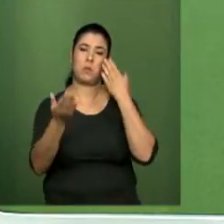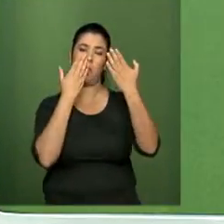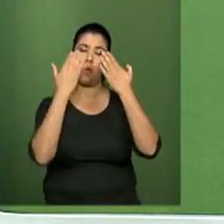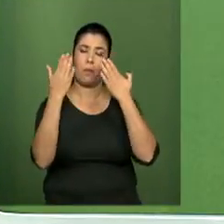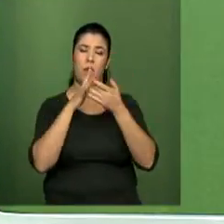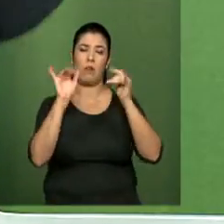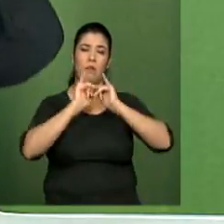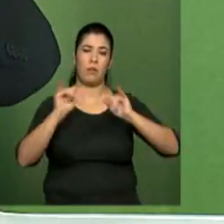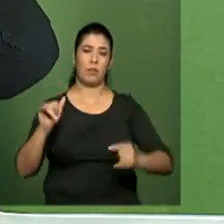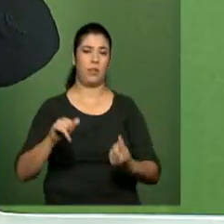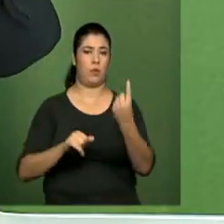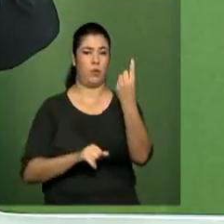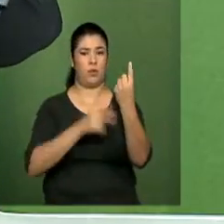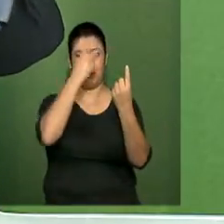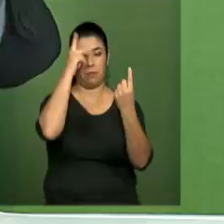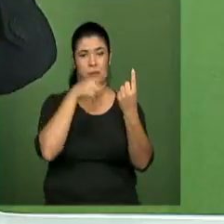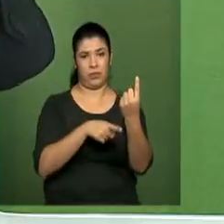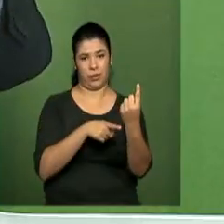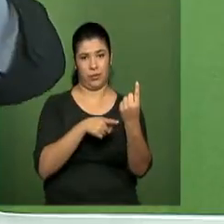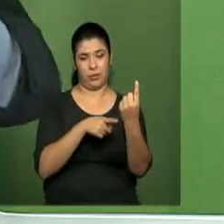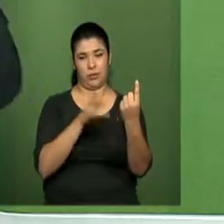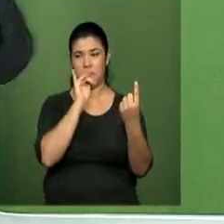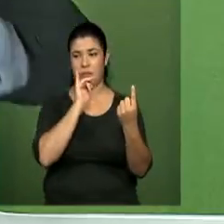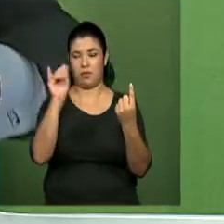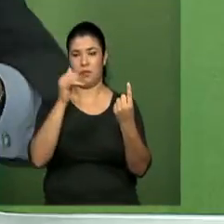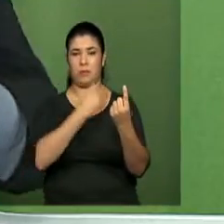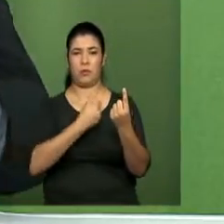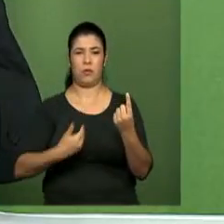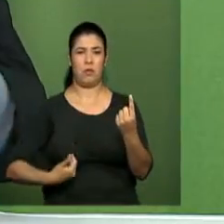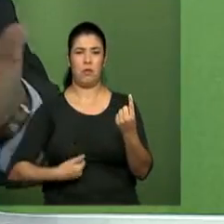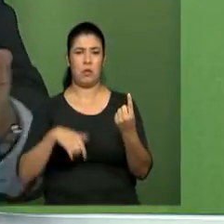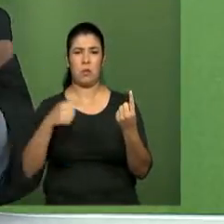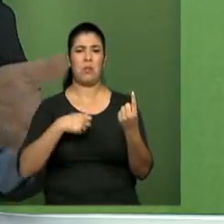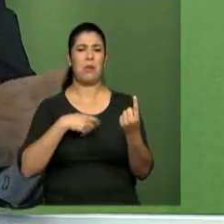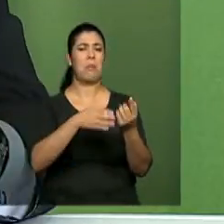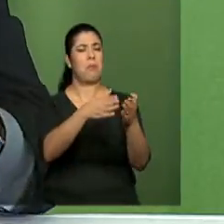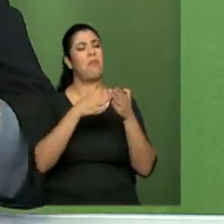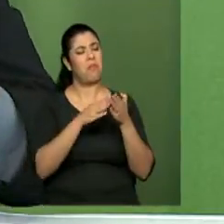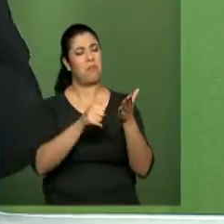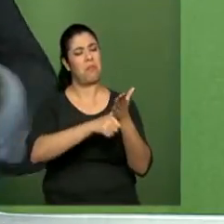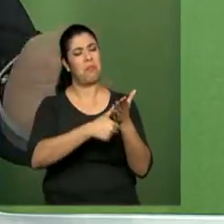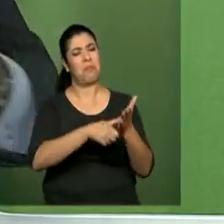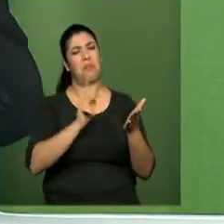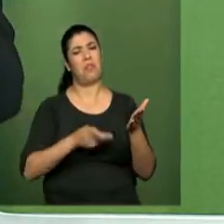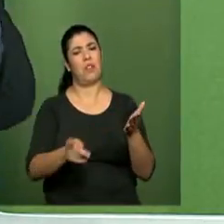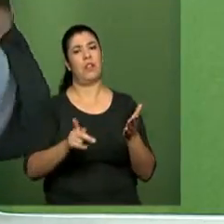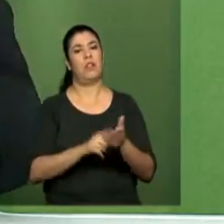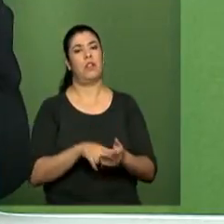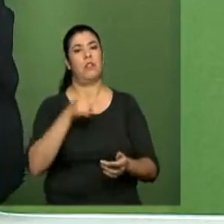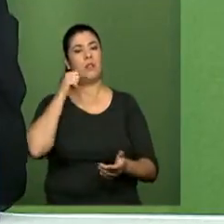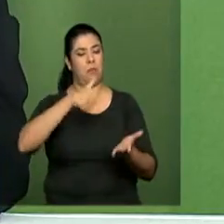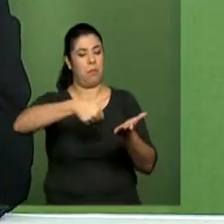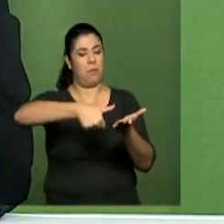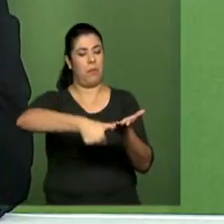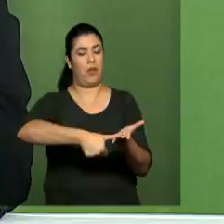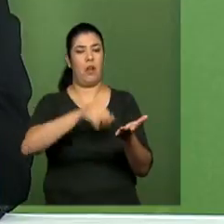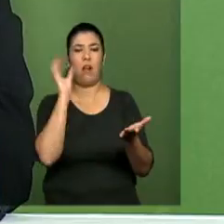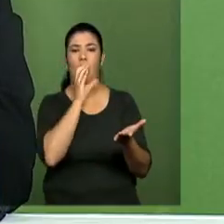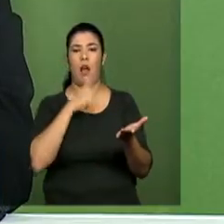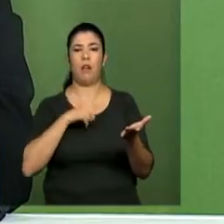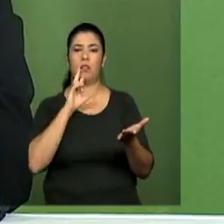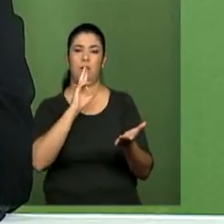imediatamente sem o o o critério de pedir da entidade e será hoje com uma identificação e rampa